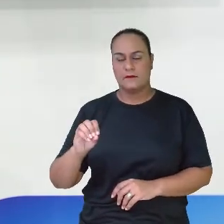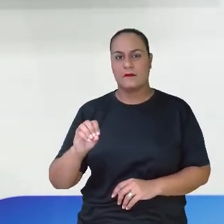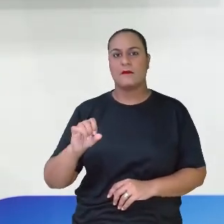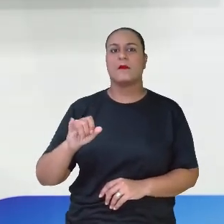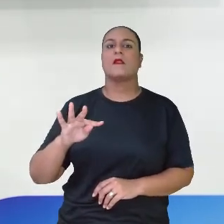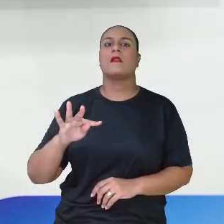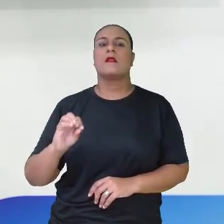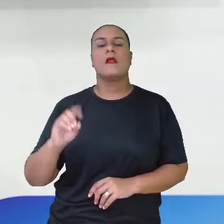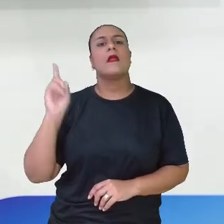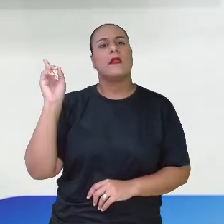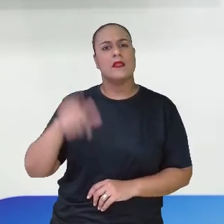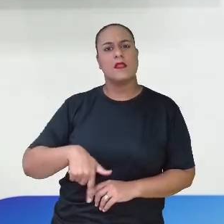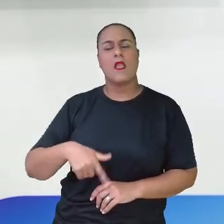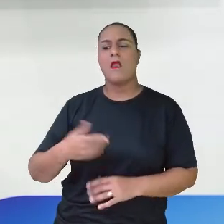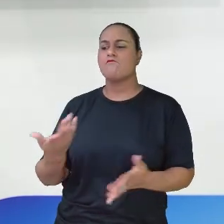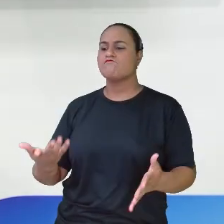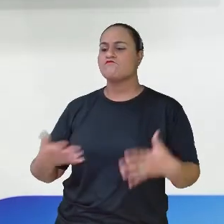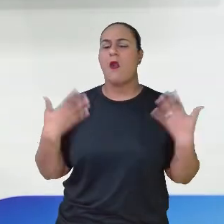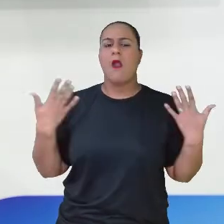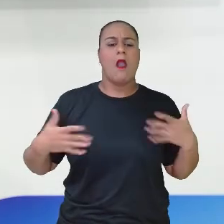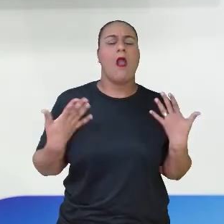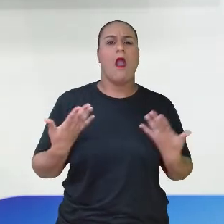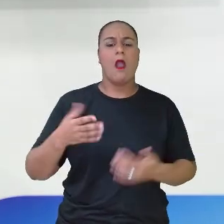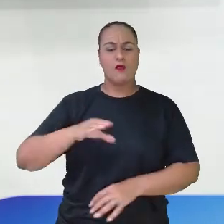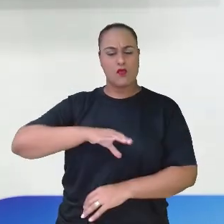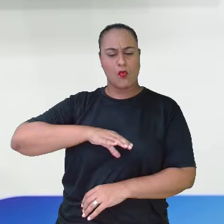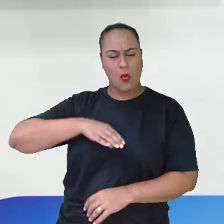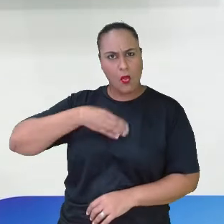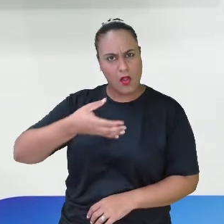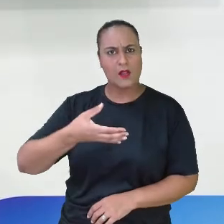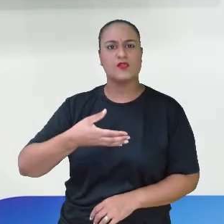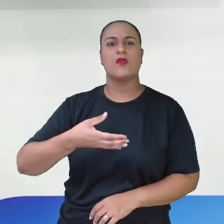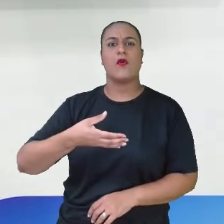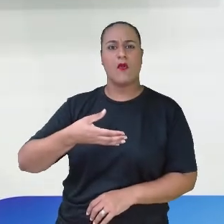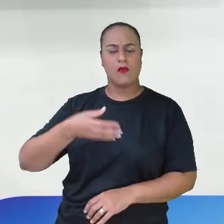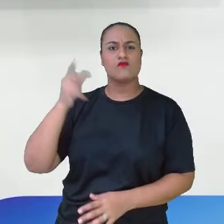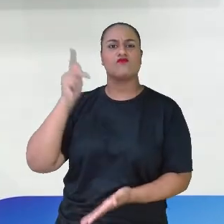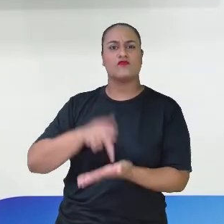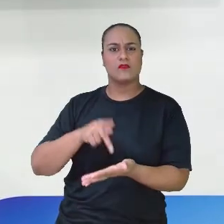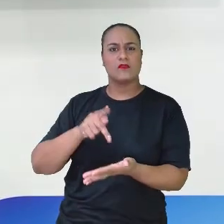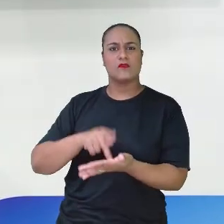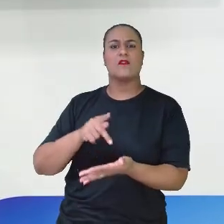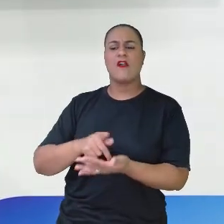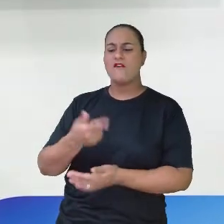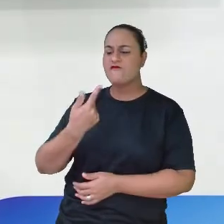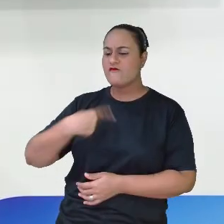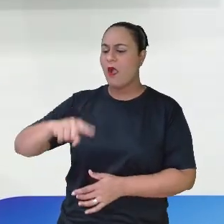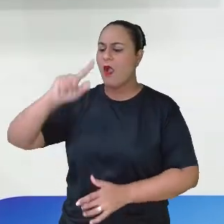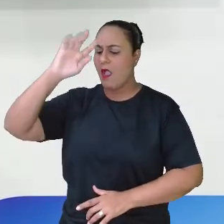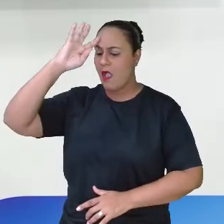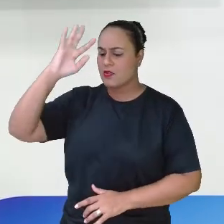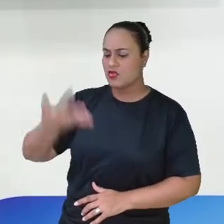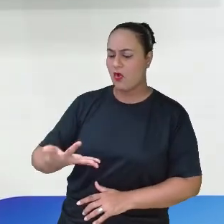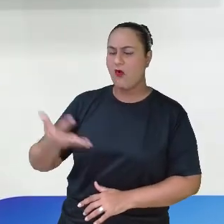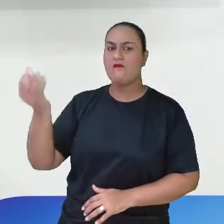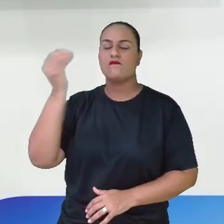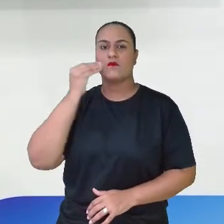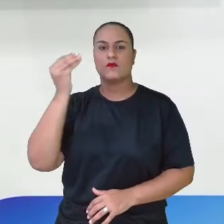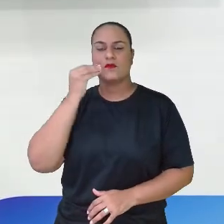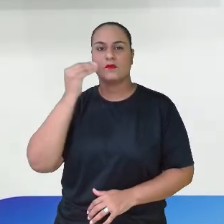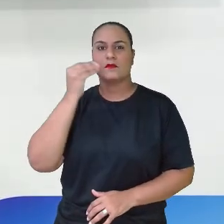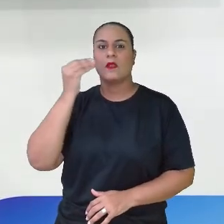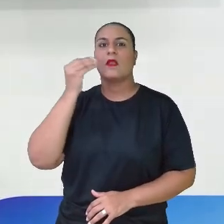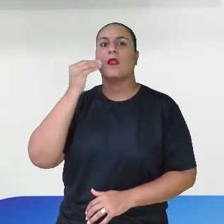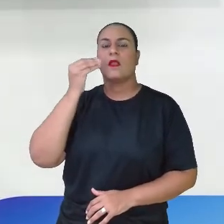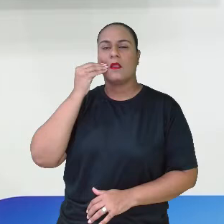uma pessoa que é impulsiva, impetuosa, corajosa, que vai lá e resolve. E tenta fazer